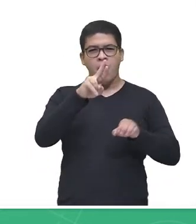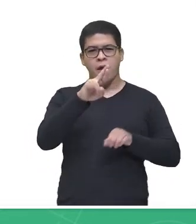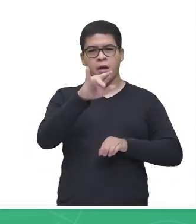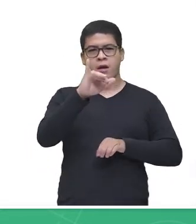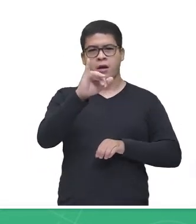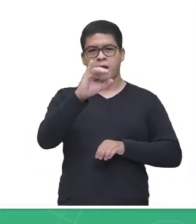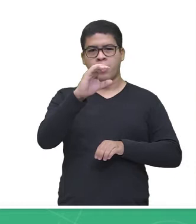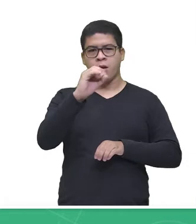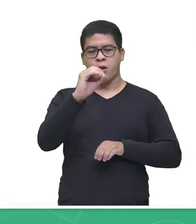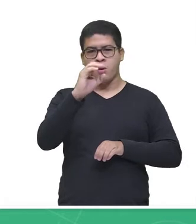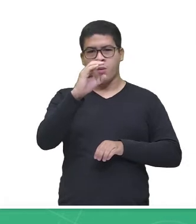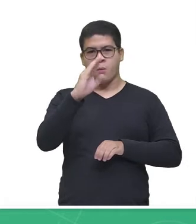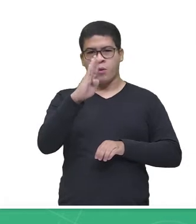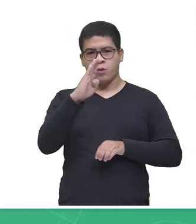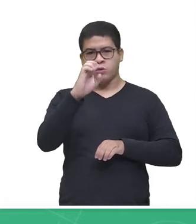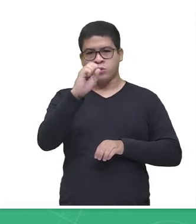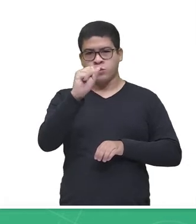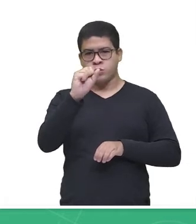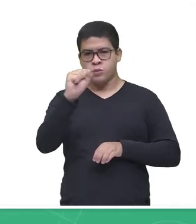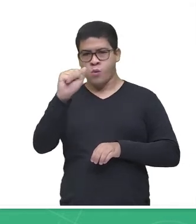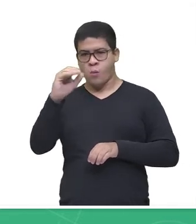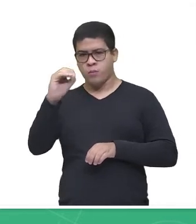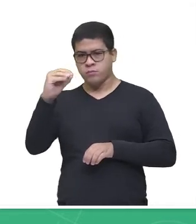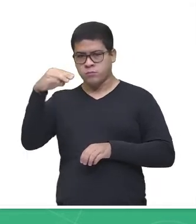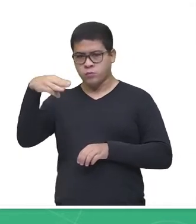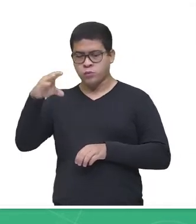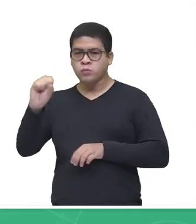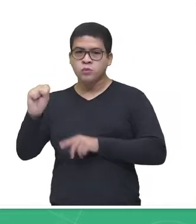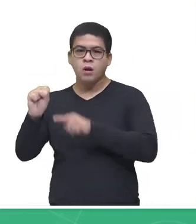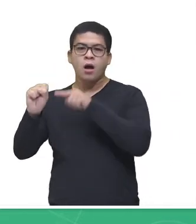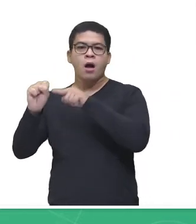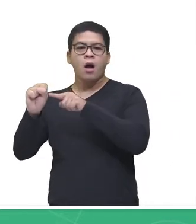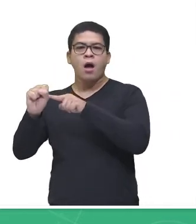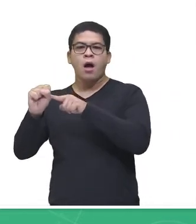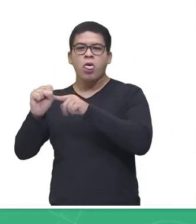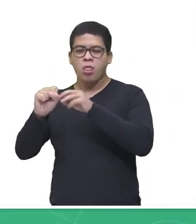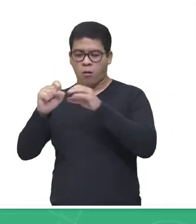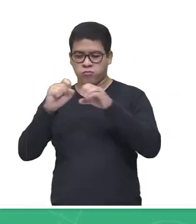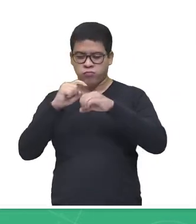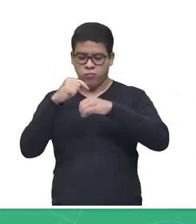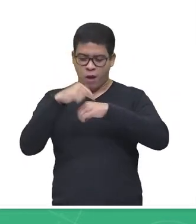esses pontinhos aqui que você vê nessa estrutura amarela,